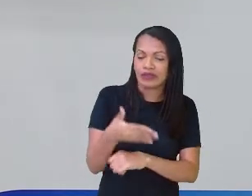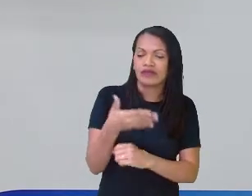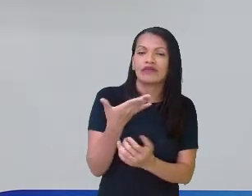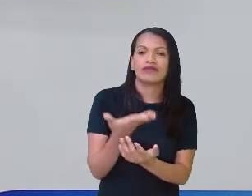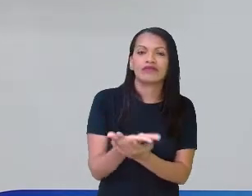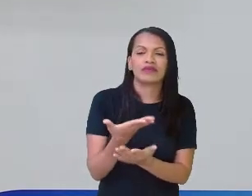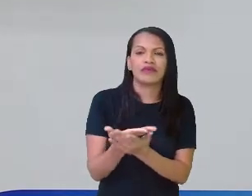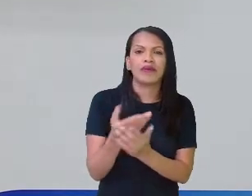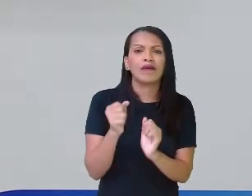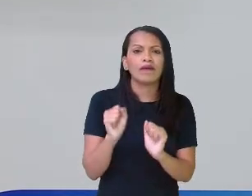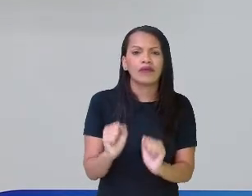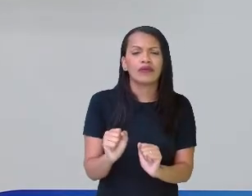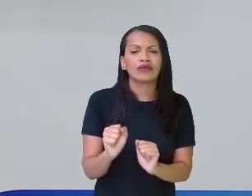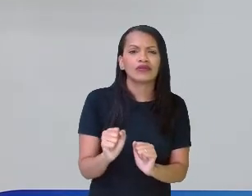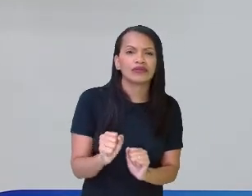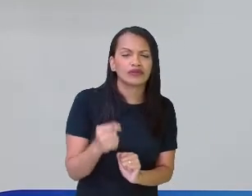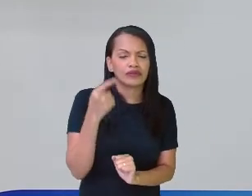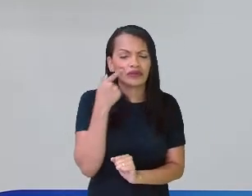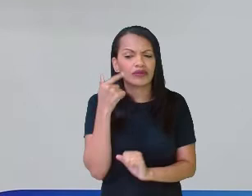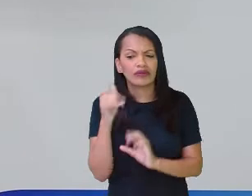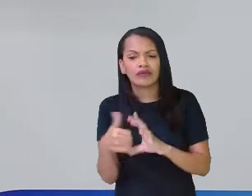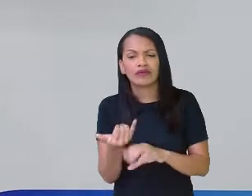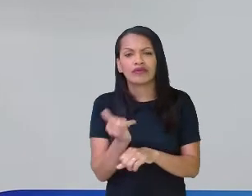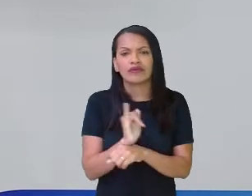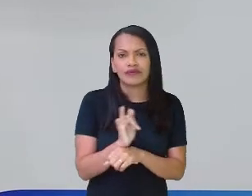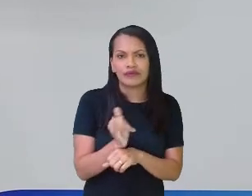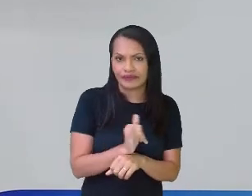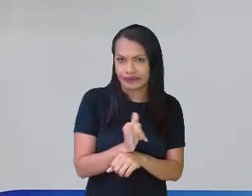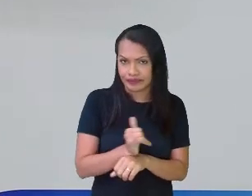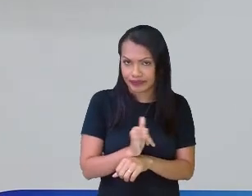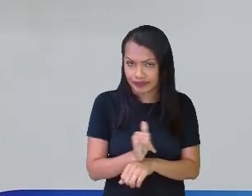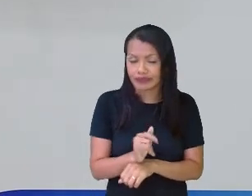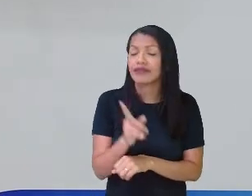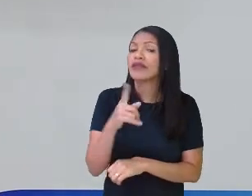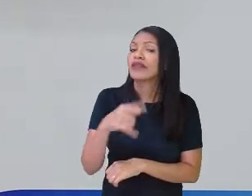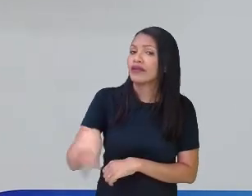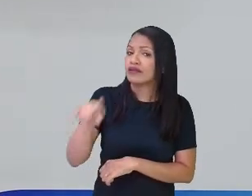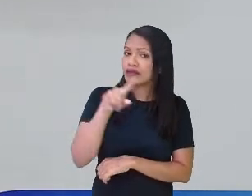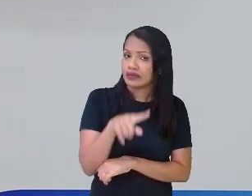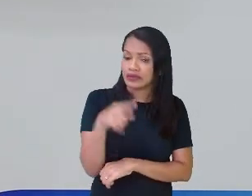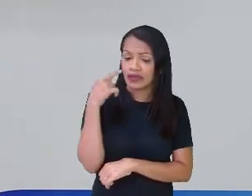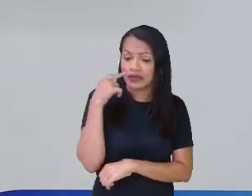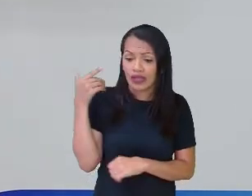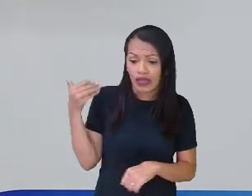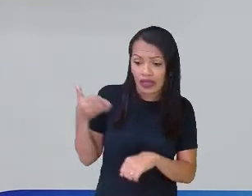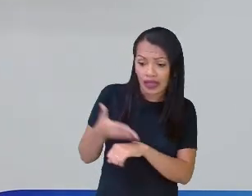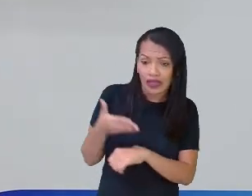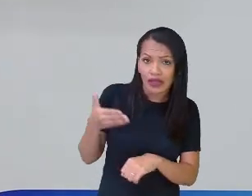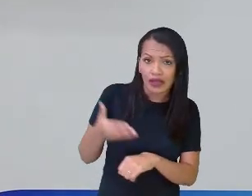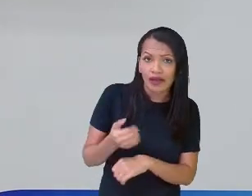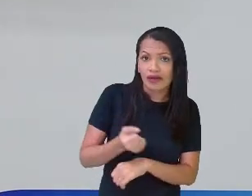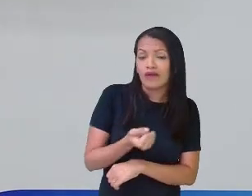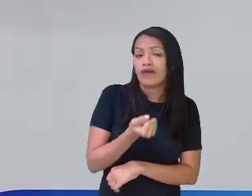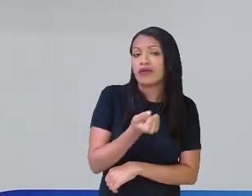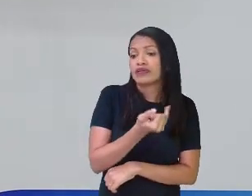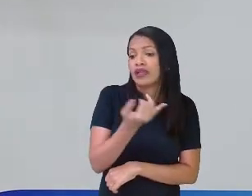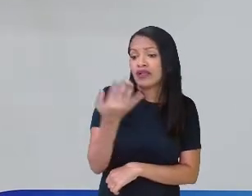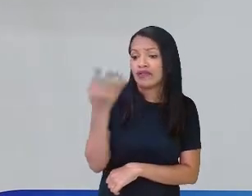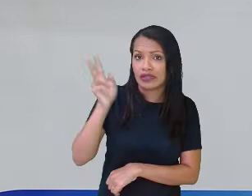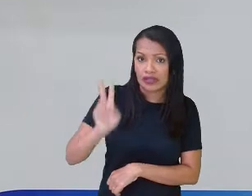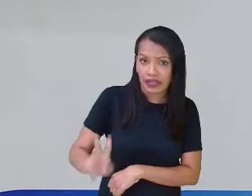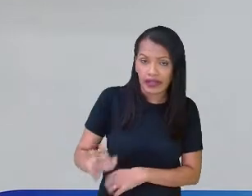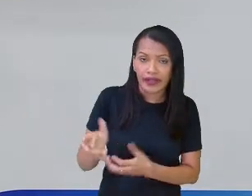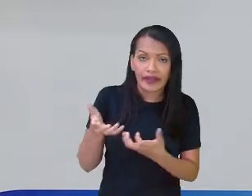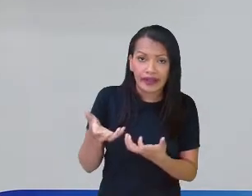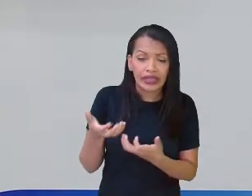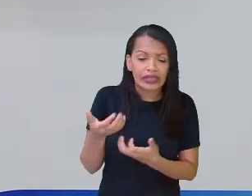Você pode ir no canal do Educa Recife no YouTube. As aulas ficam disponíveis para vocês acessarem quantas vezes quiserem. Se